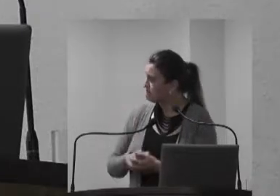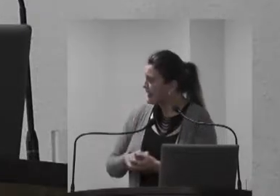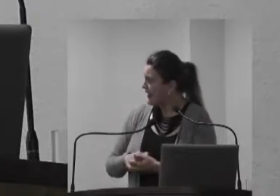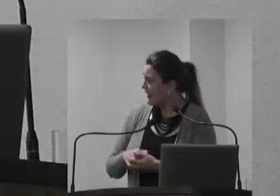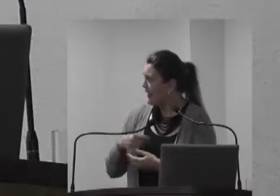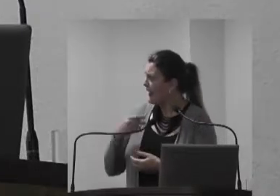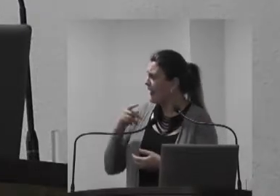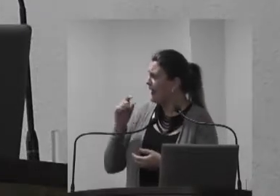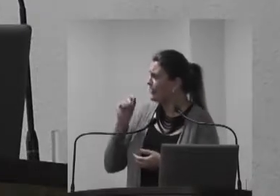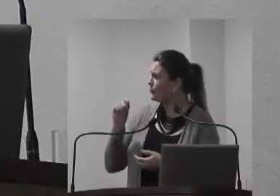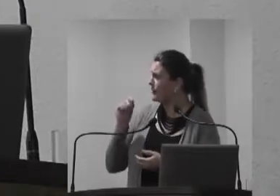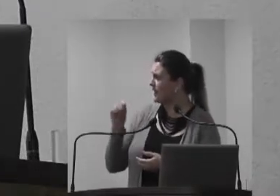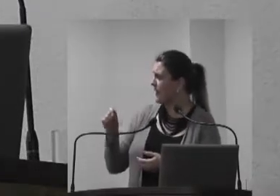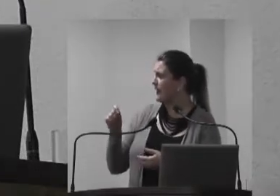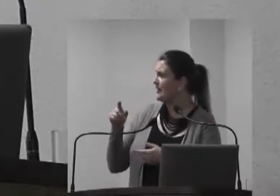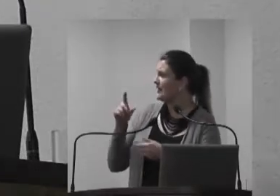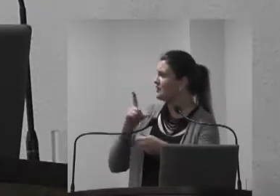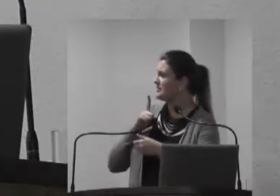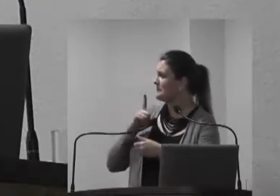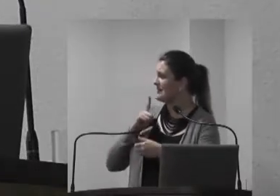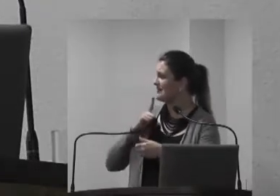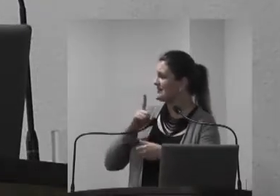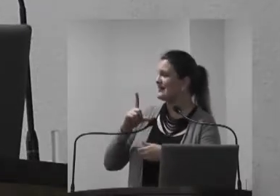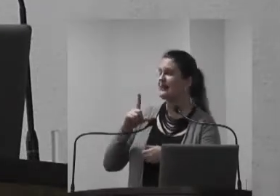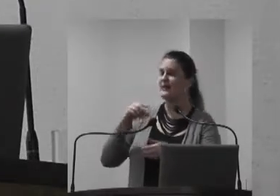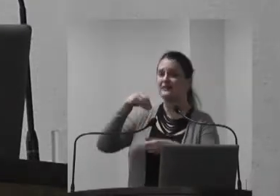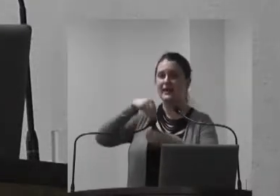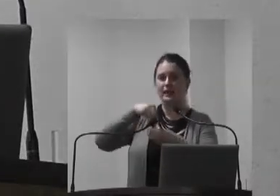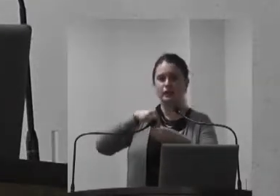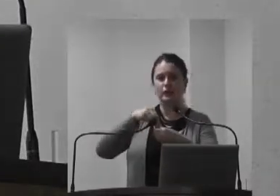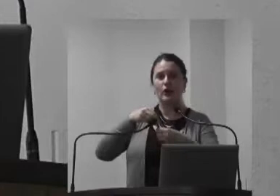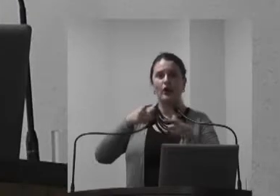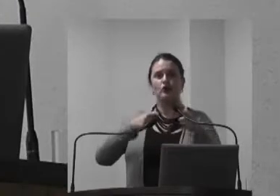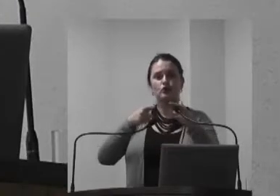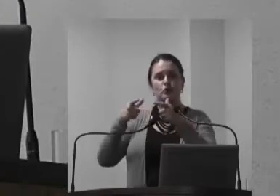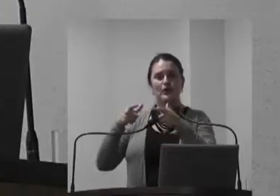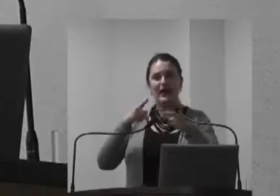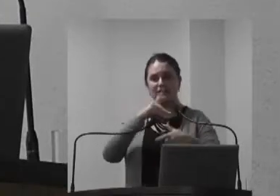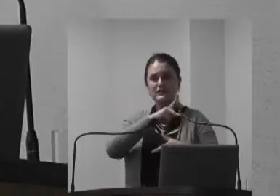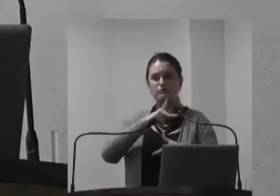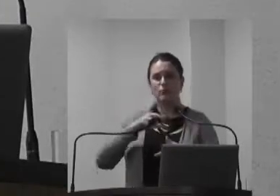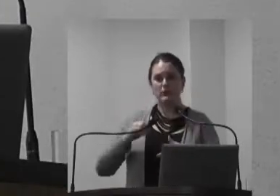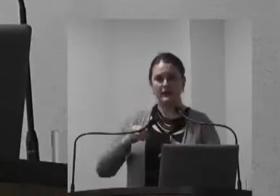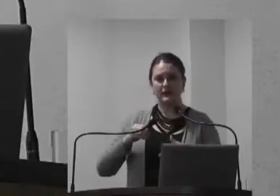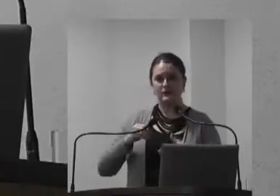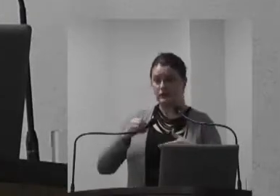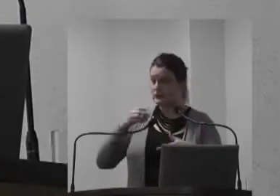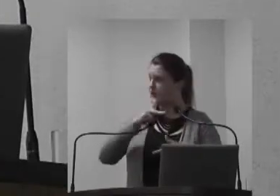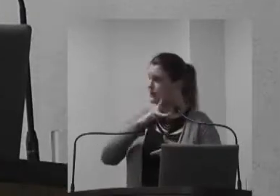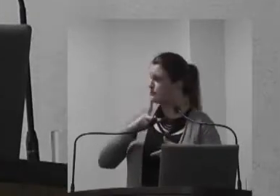fala do quê? Que a gente precisa ter dentro dos lugares